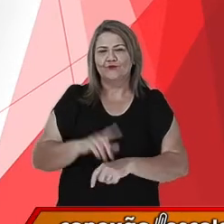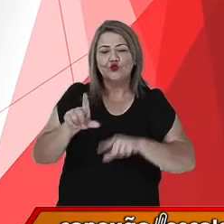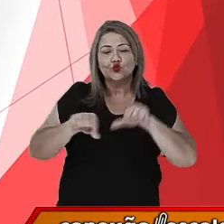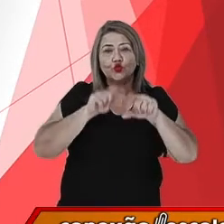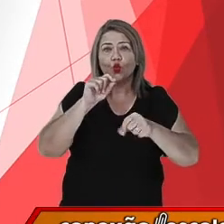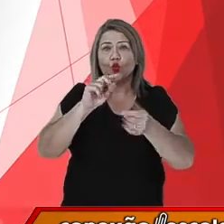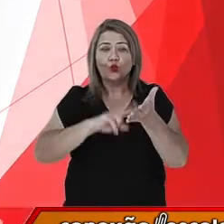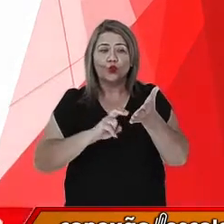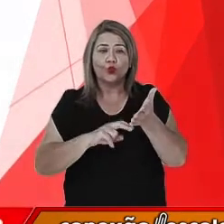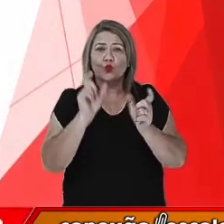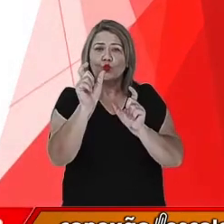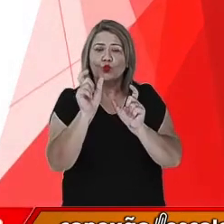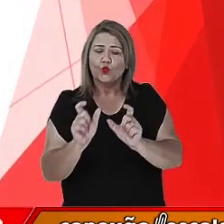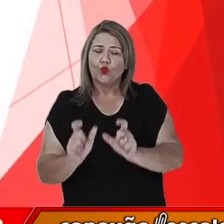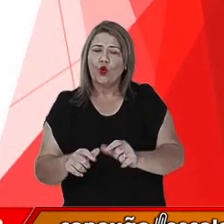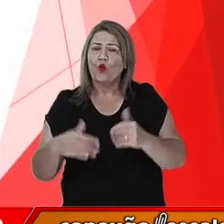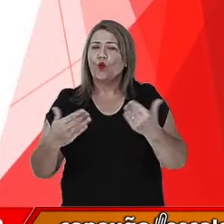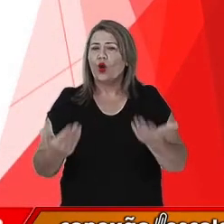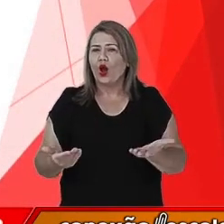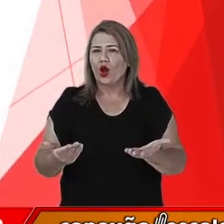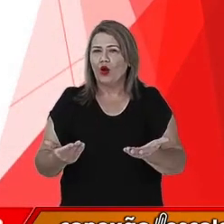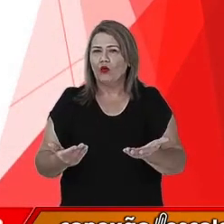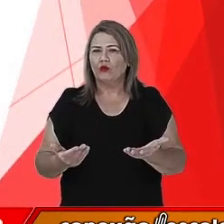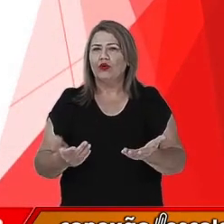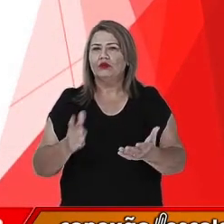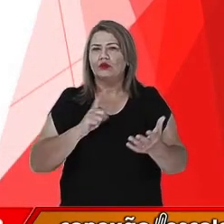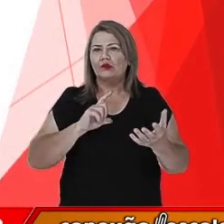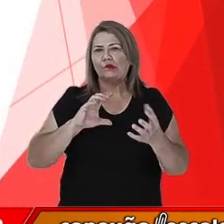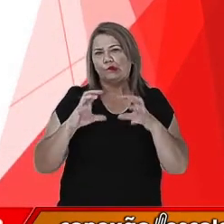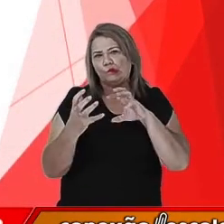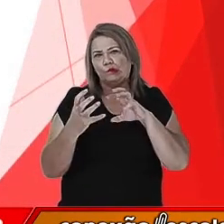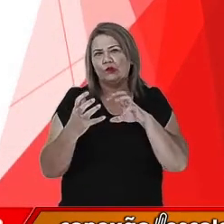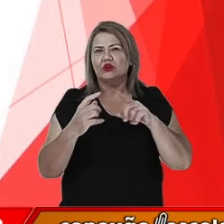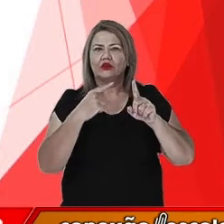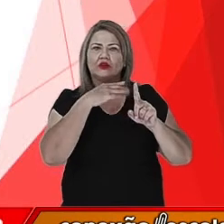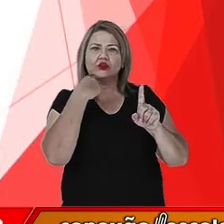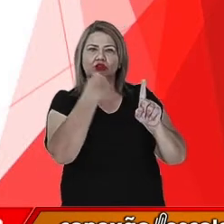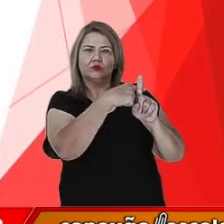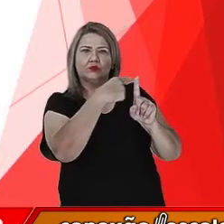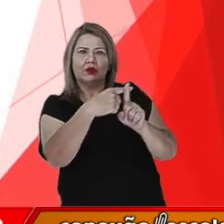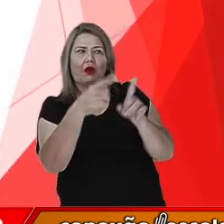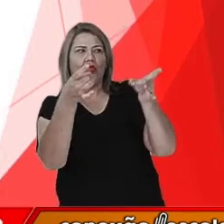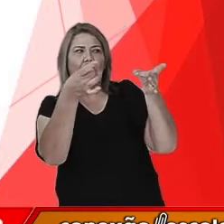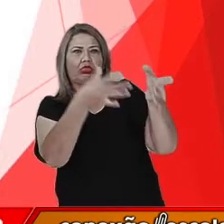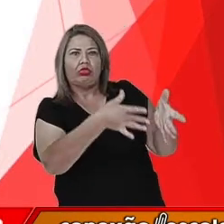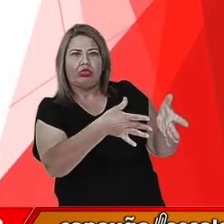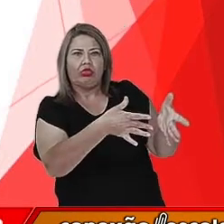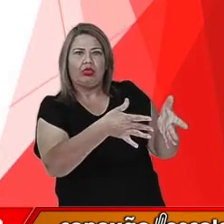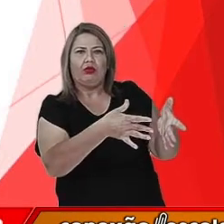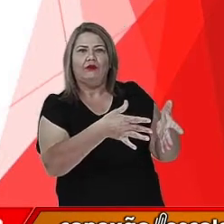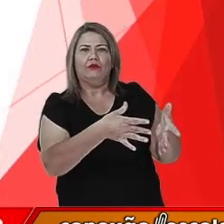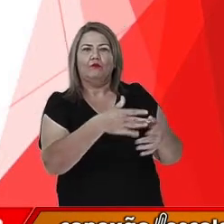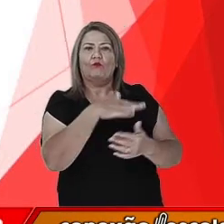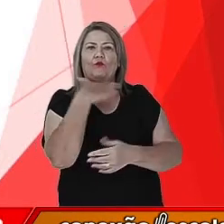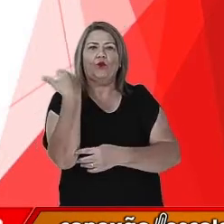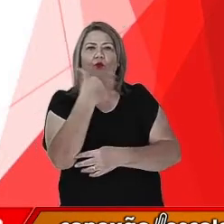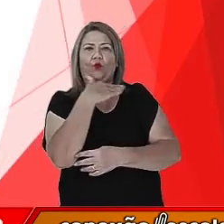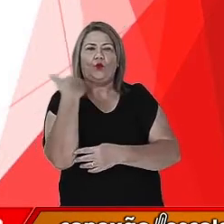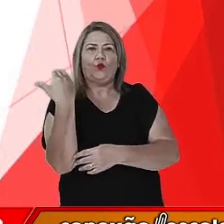palavras que eles utilizam. Tortuosa, cemitério abandonado,